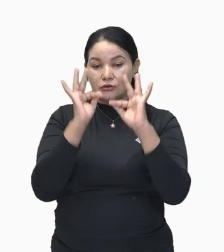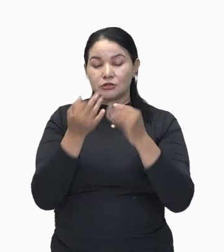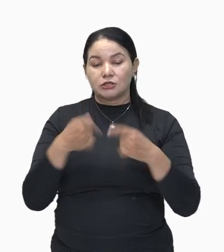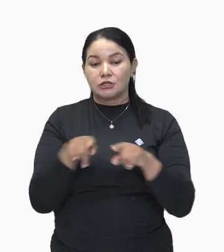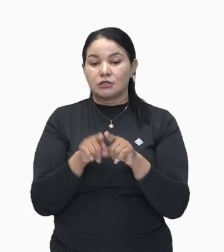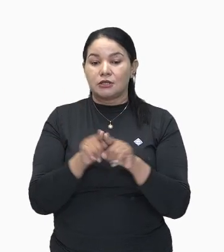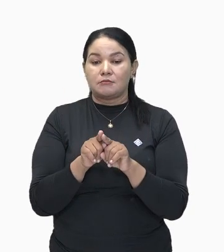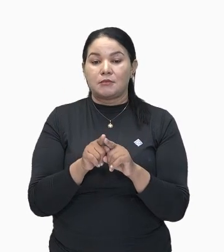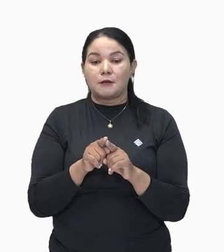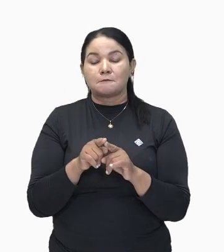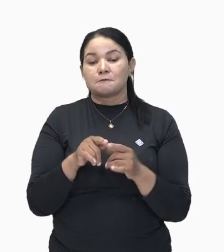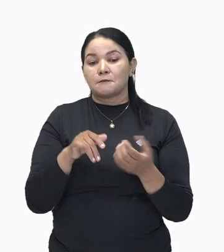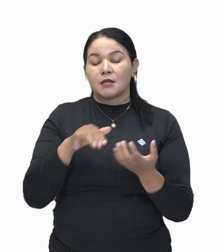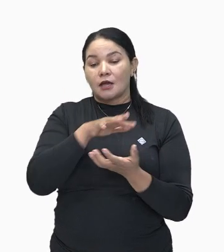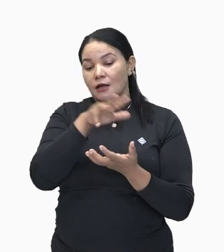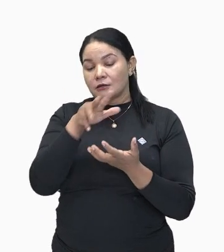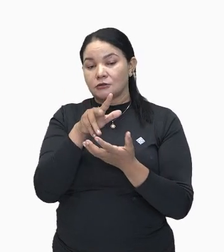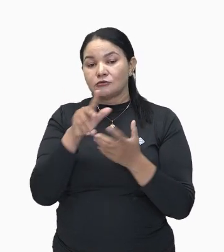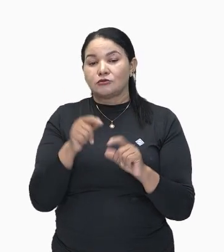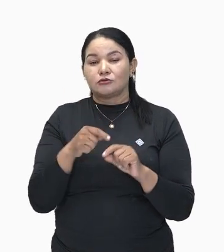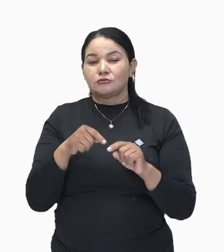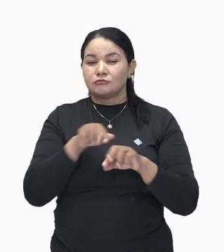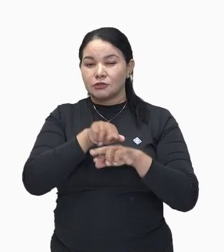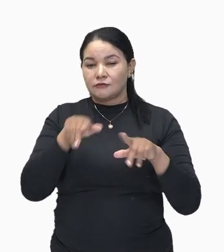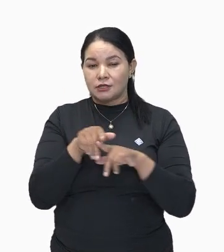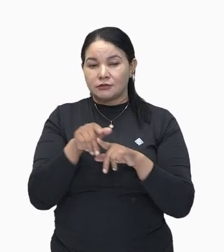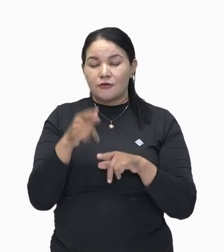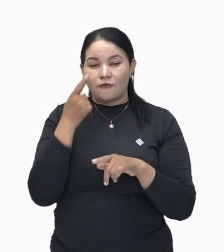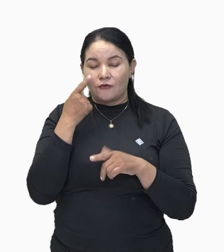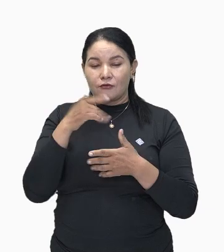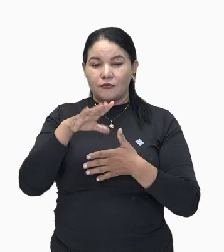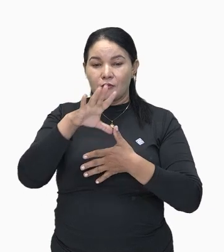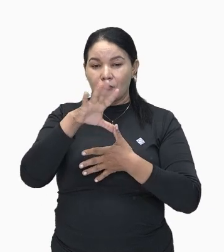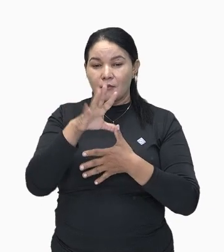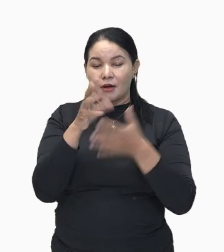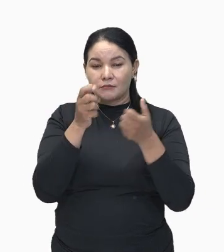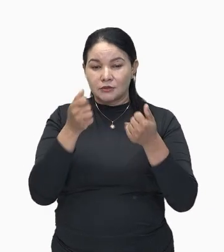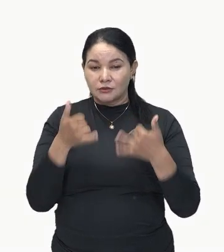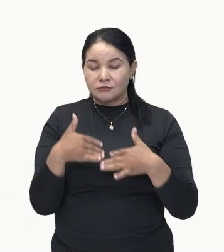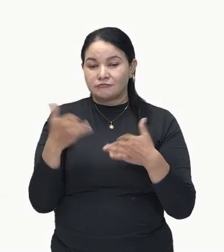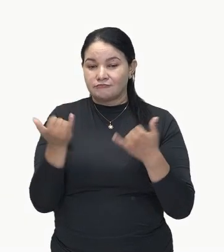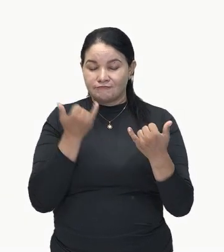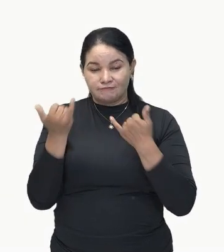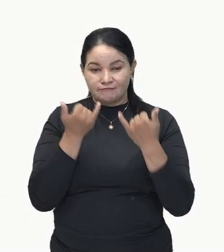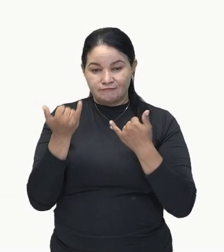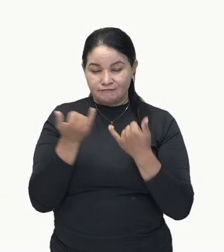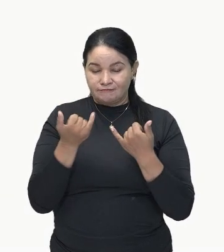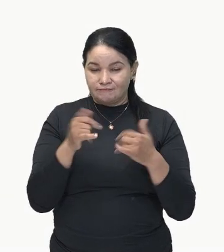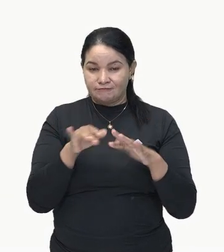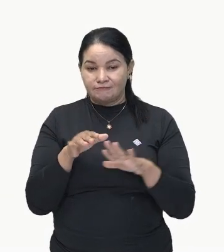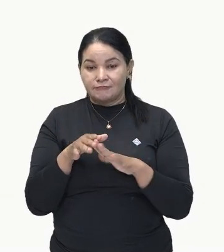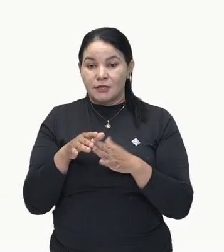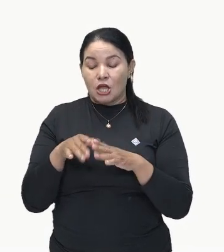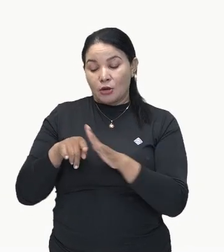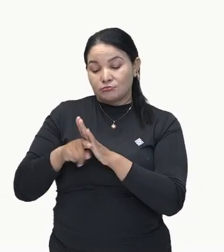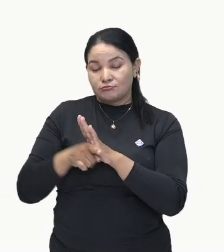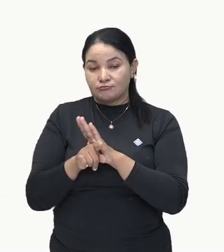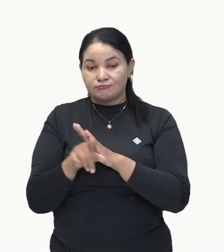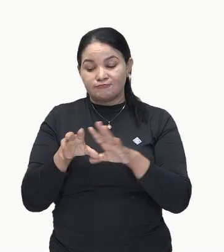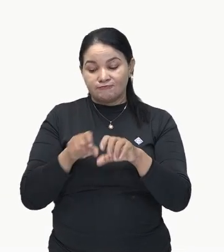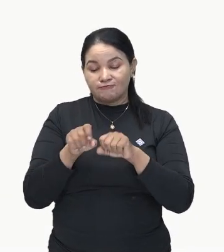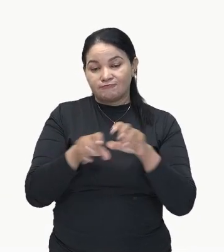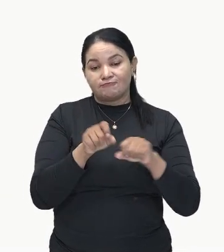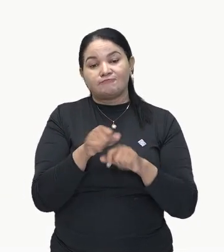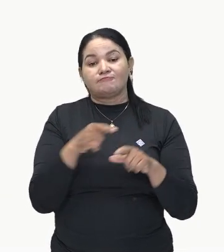partir desse mapa, a gente pode analisar melhor essas regiões de exploração, de desenvolvimento,